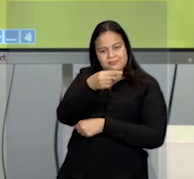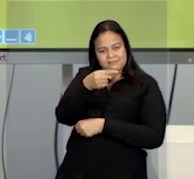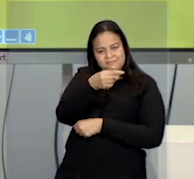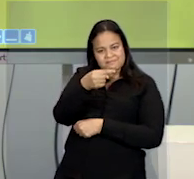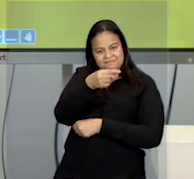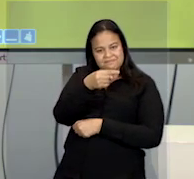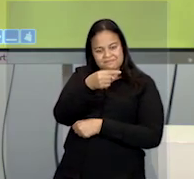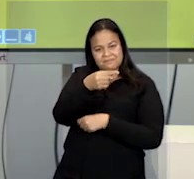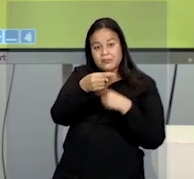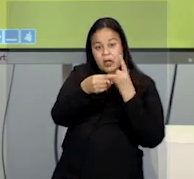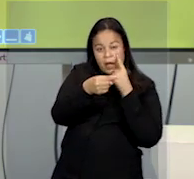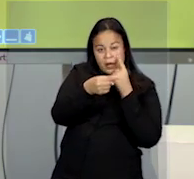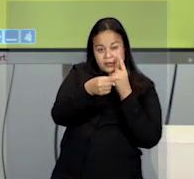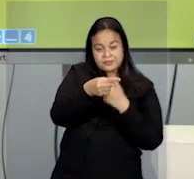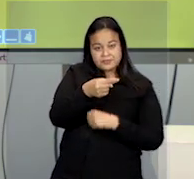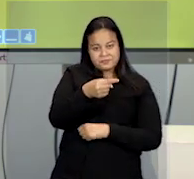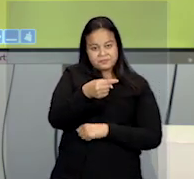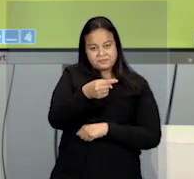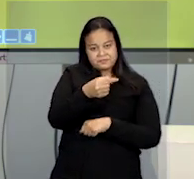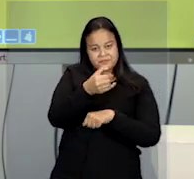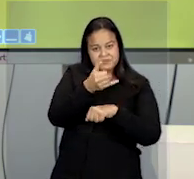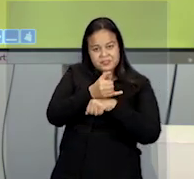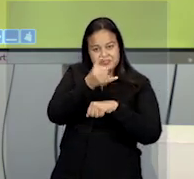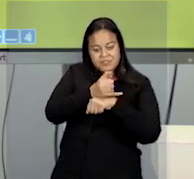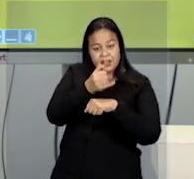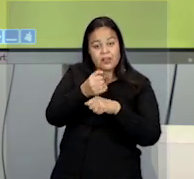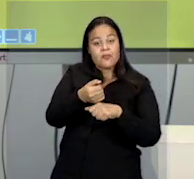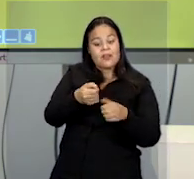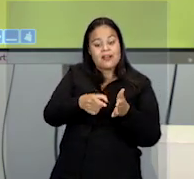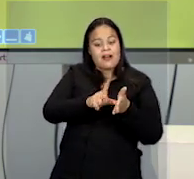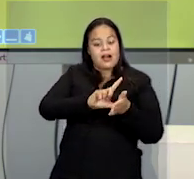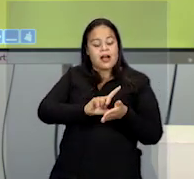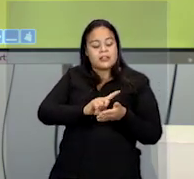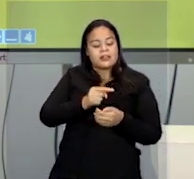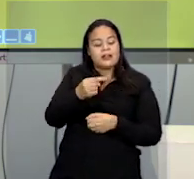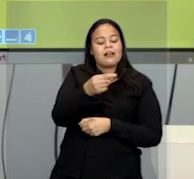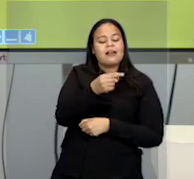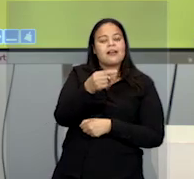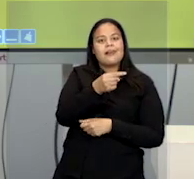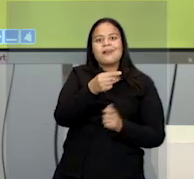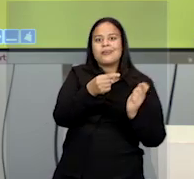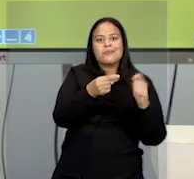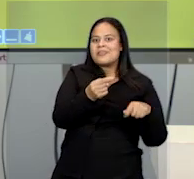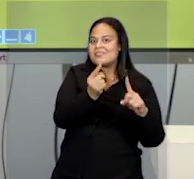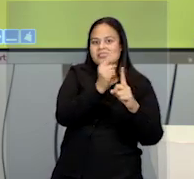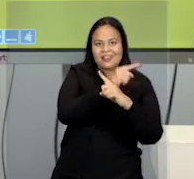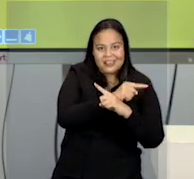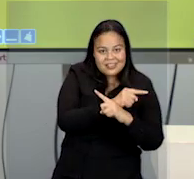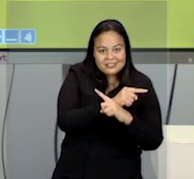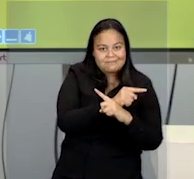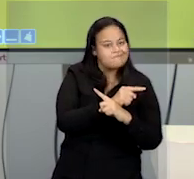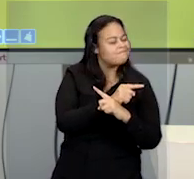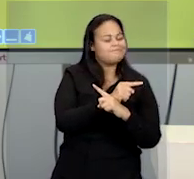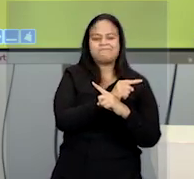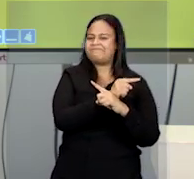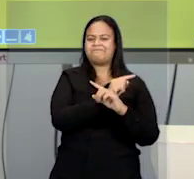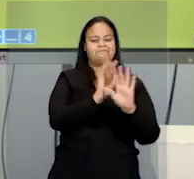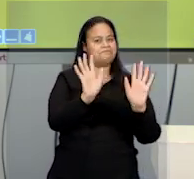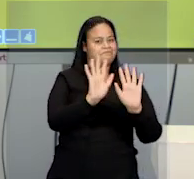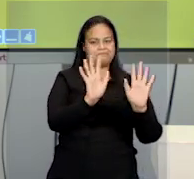reações, olha aqui, ó, o óxido de ferro antes da seta. Tá ok, não preciso invertê-la. Não